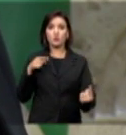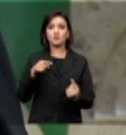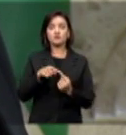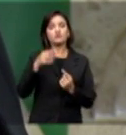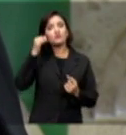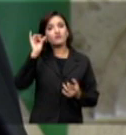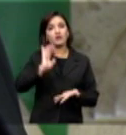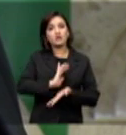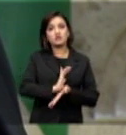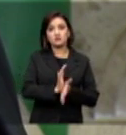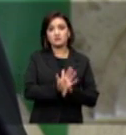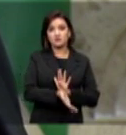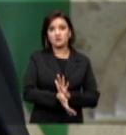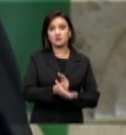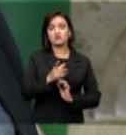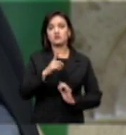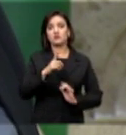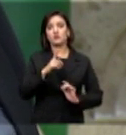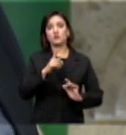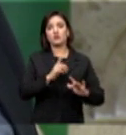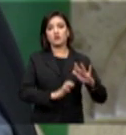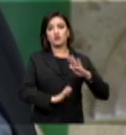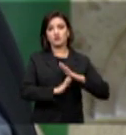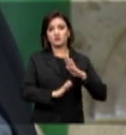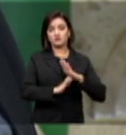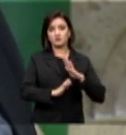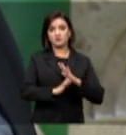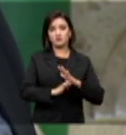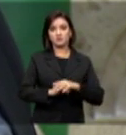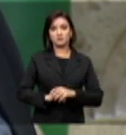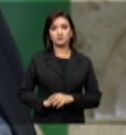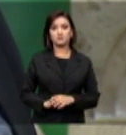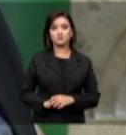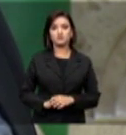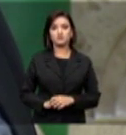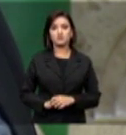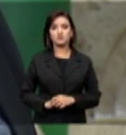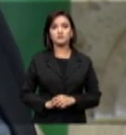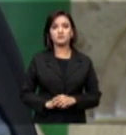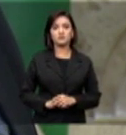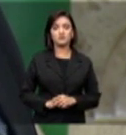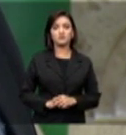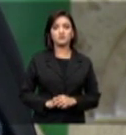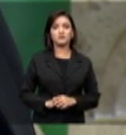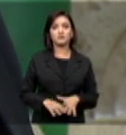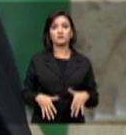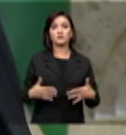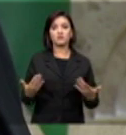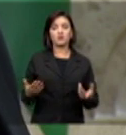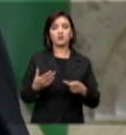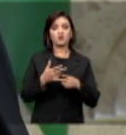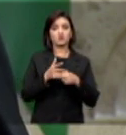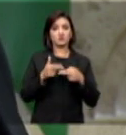discriminação indevida por parte da firma monopolista dos usuários do serviço. Esses itens aqui